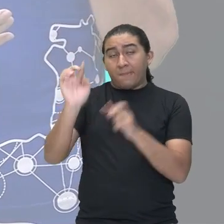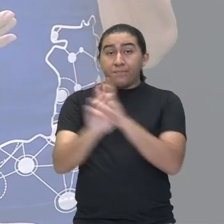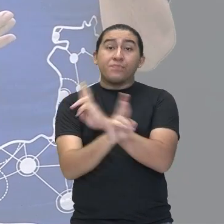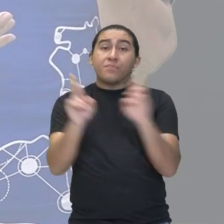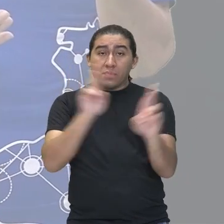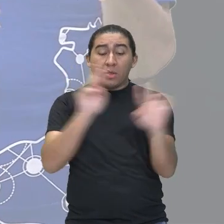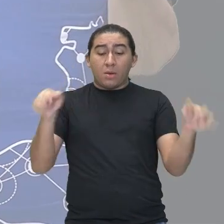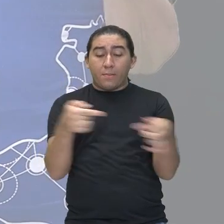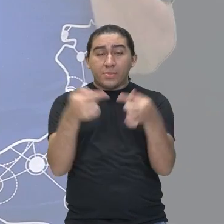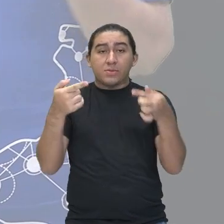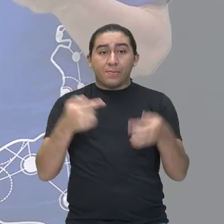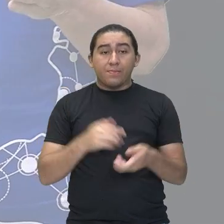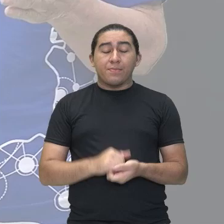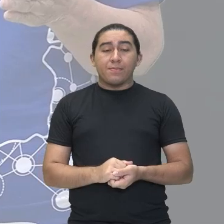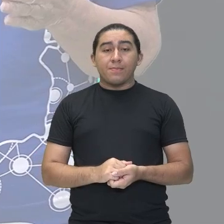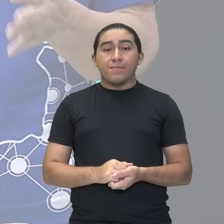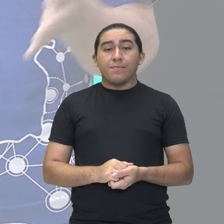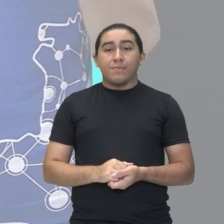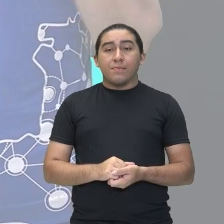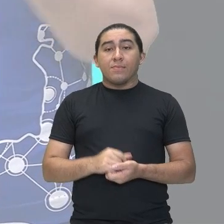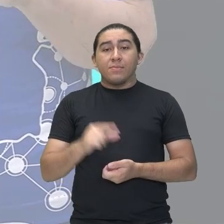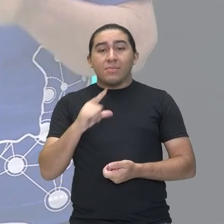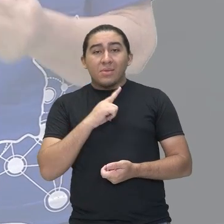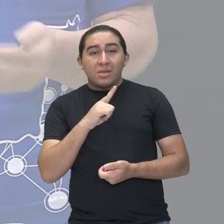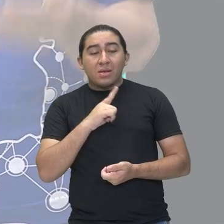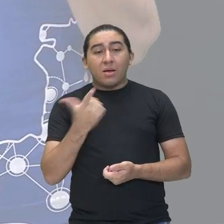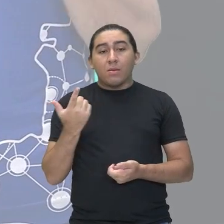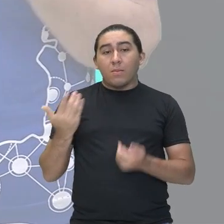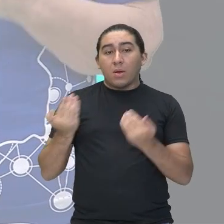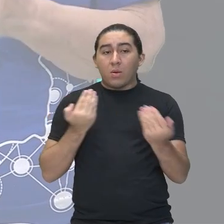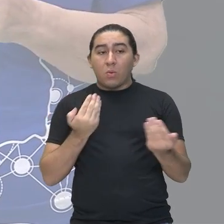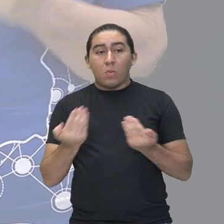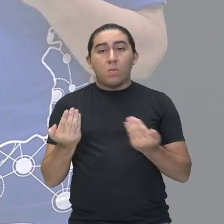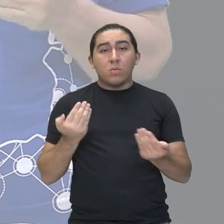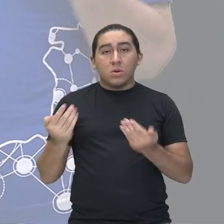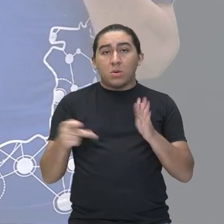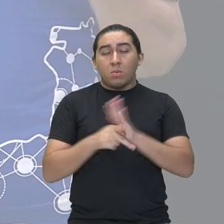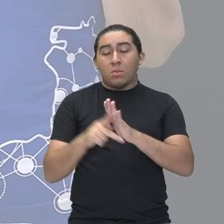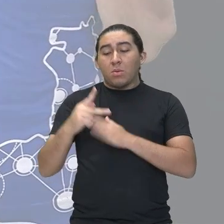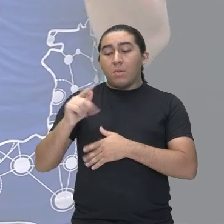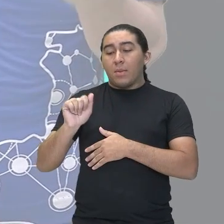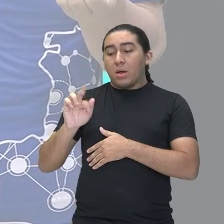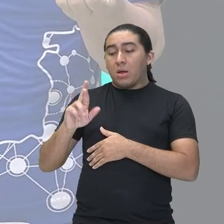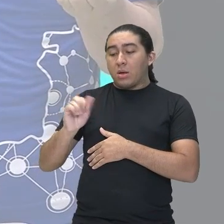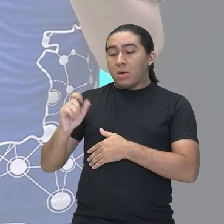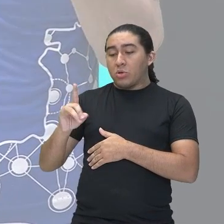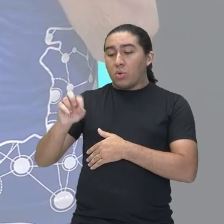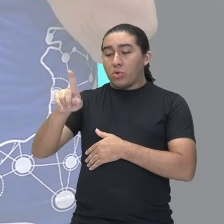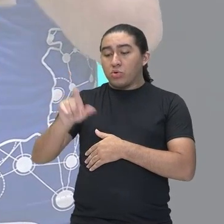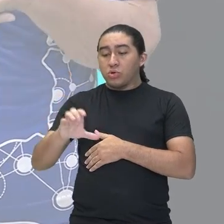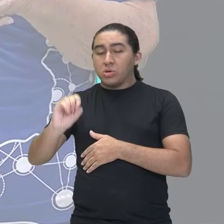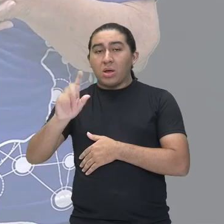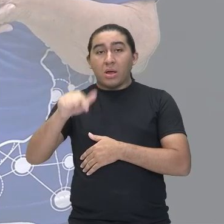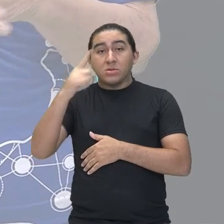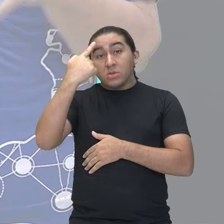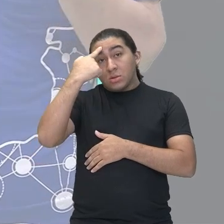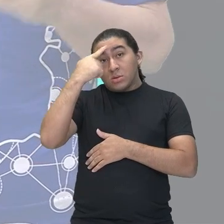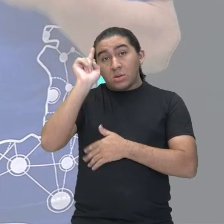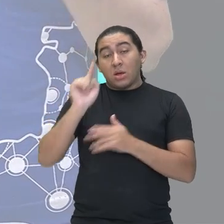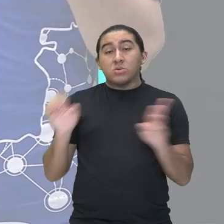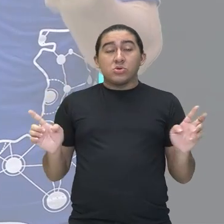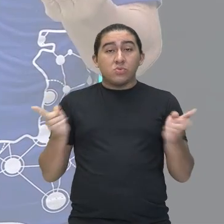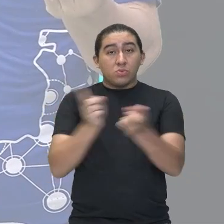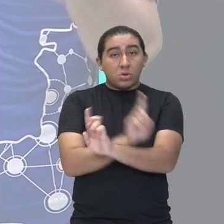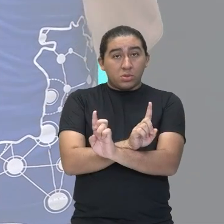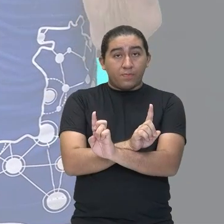Então, eu tenho aí paradoxo. O paradoxo consiste em ideias contraditórias.